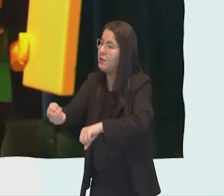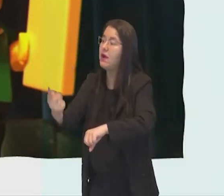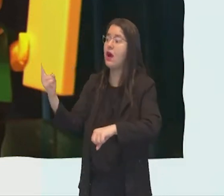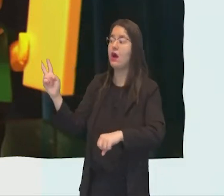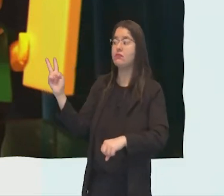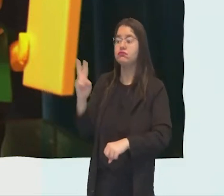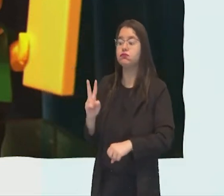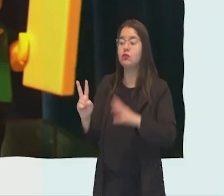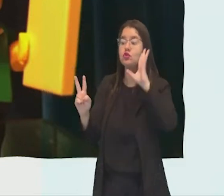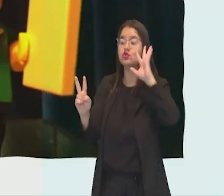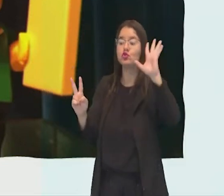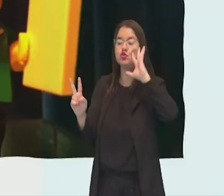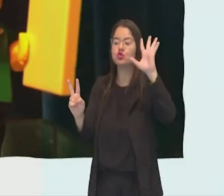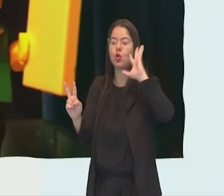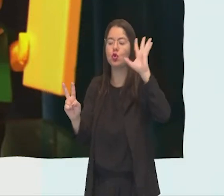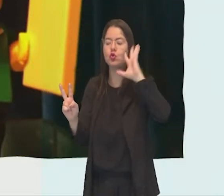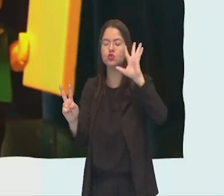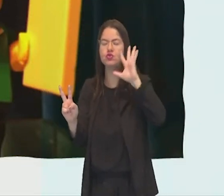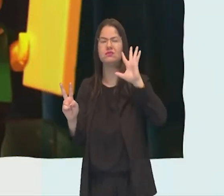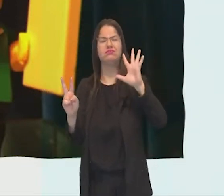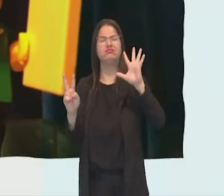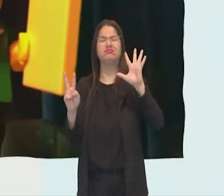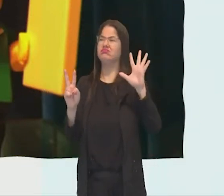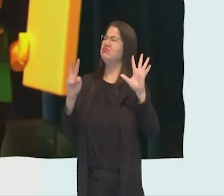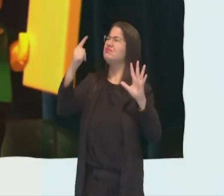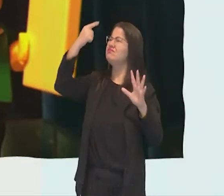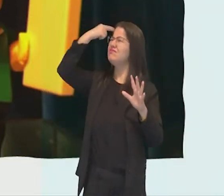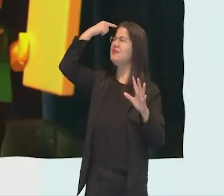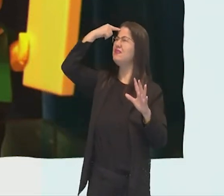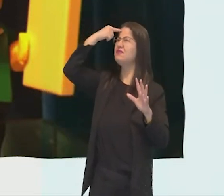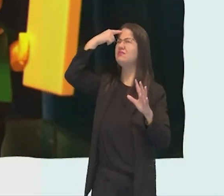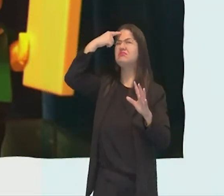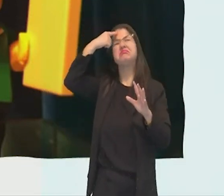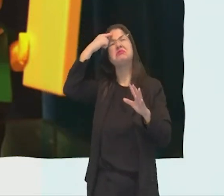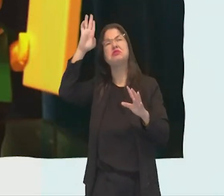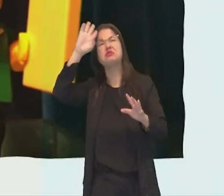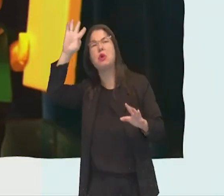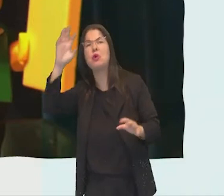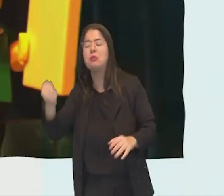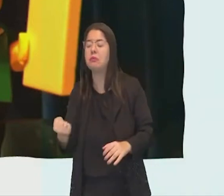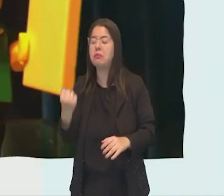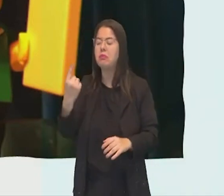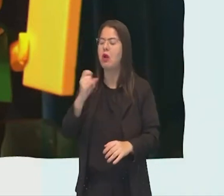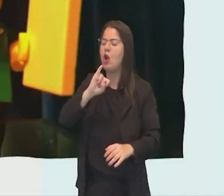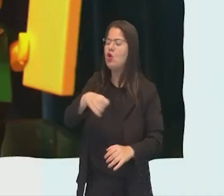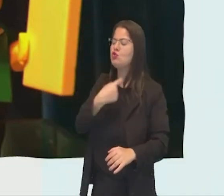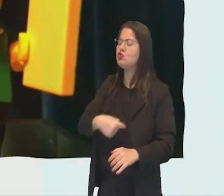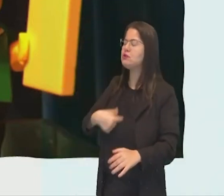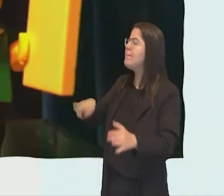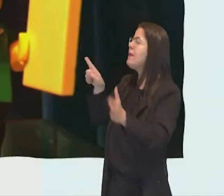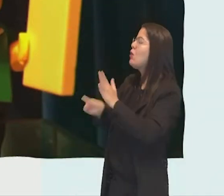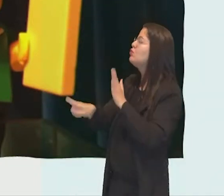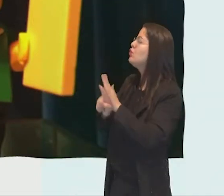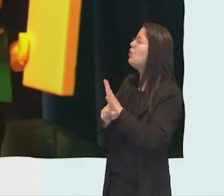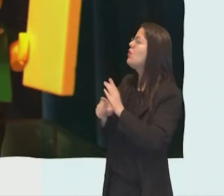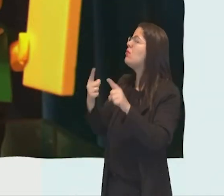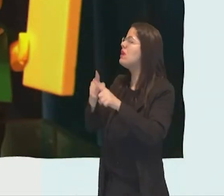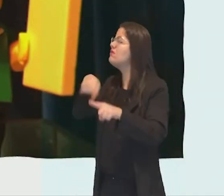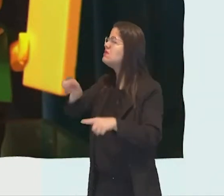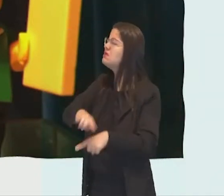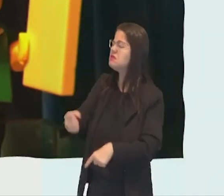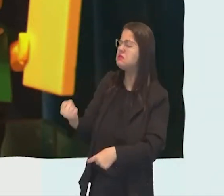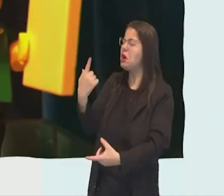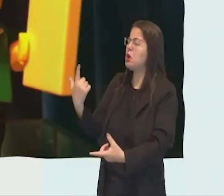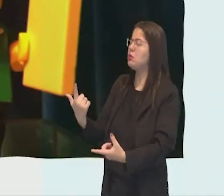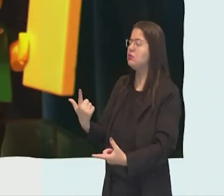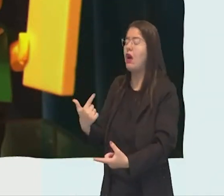sonhos e acordaram pensativos com aqueles sonhos. E José foi lá e perguntou: o que está acontecendo? Porque vocês estão assim, a gente teve